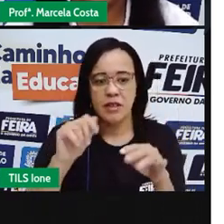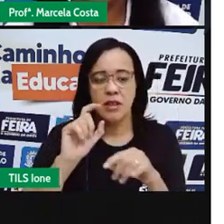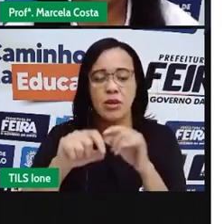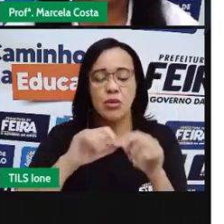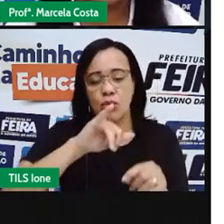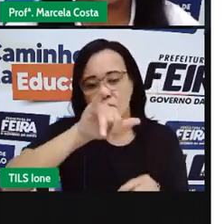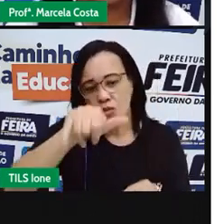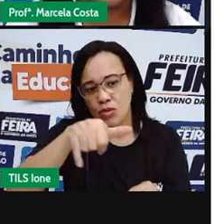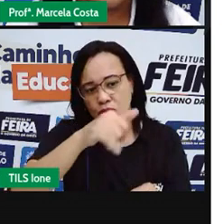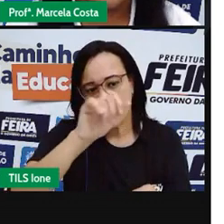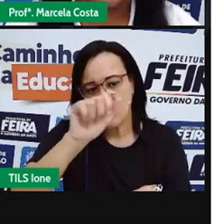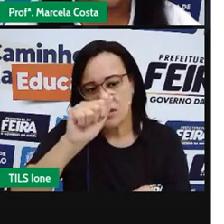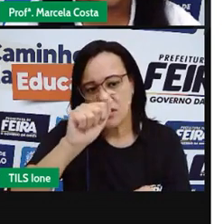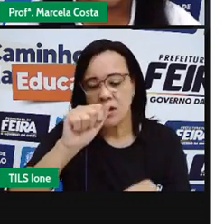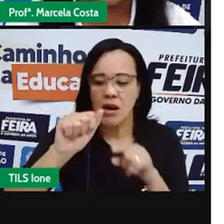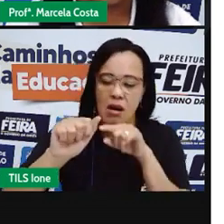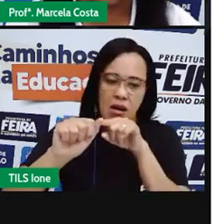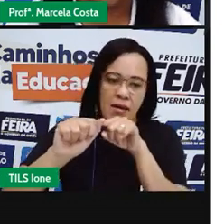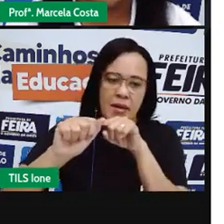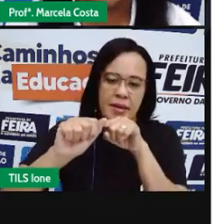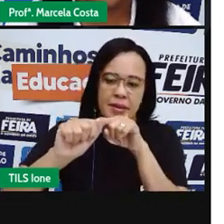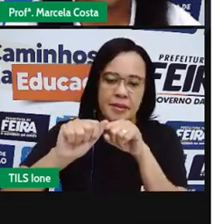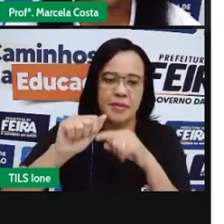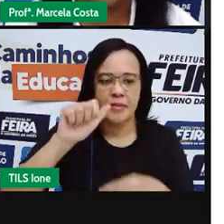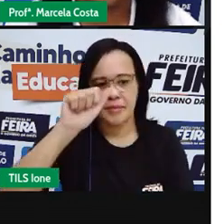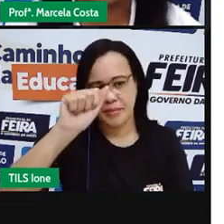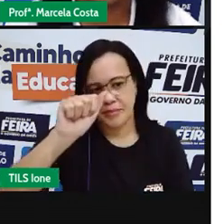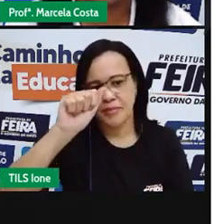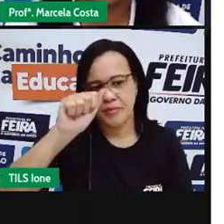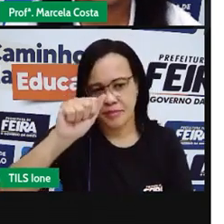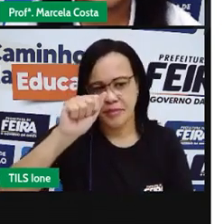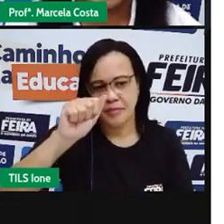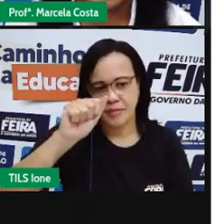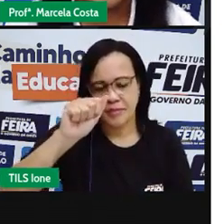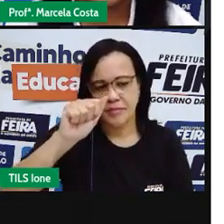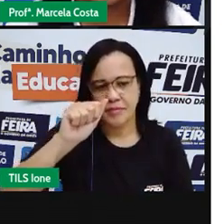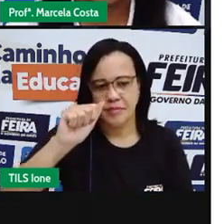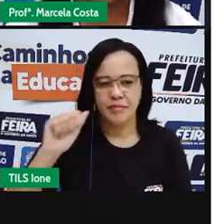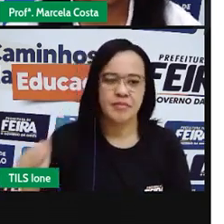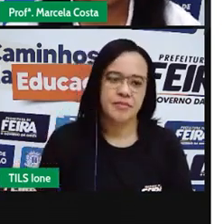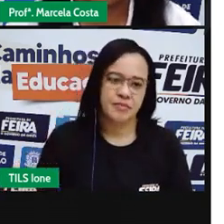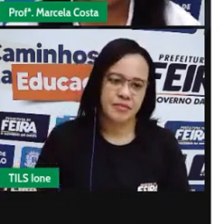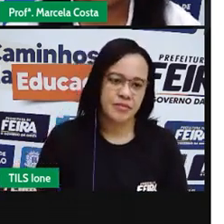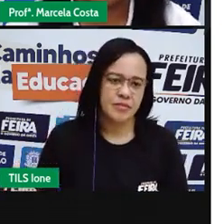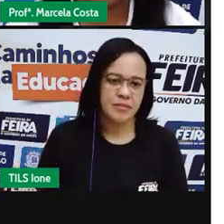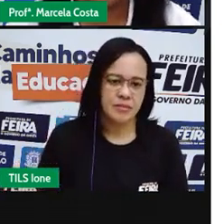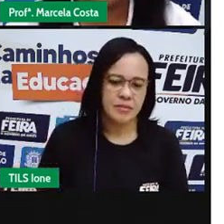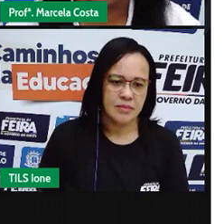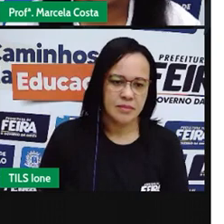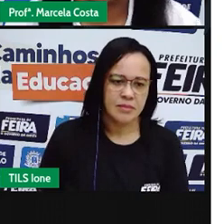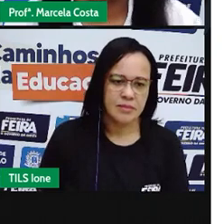vai ver aí o som da letra A. Isso? Coruja.